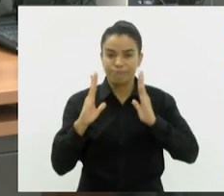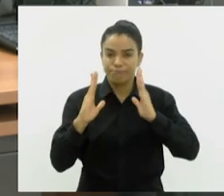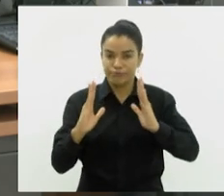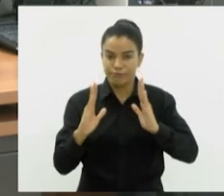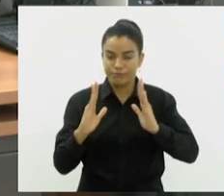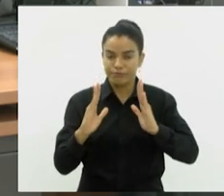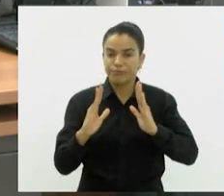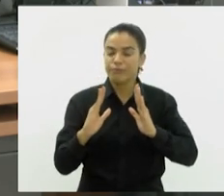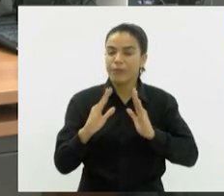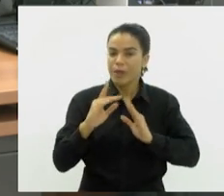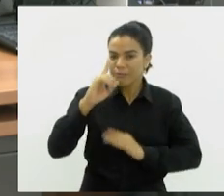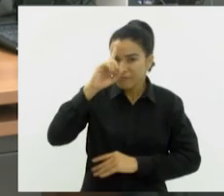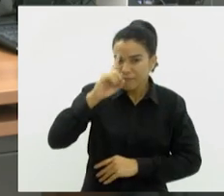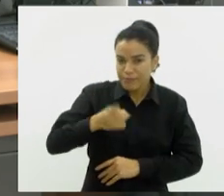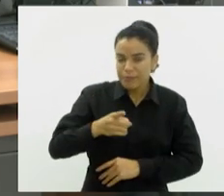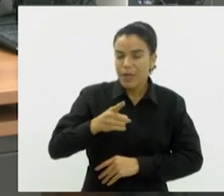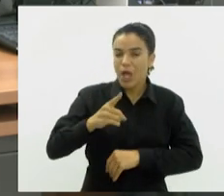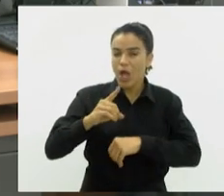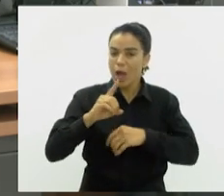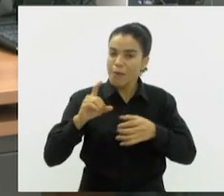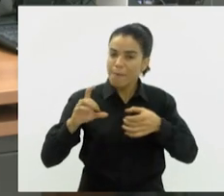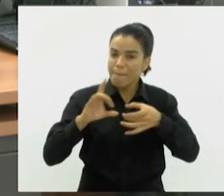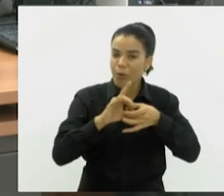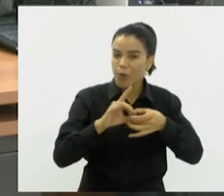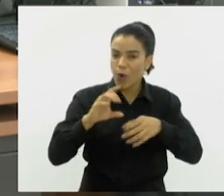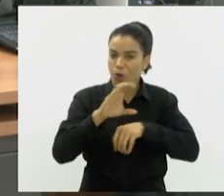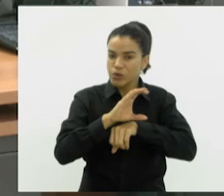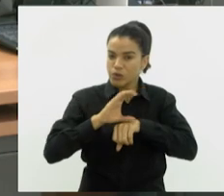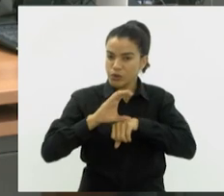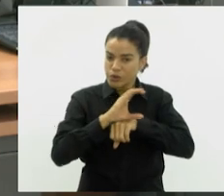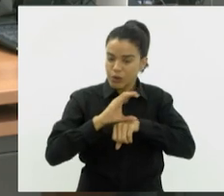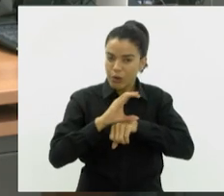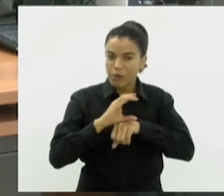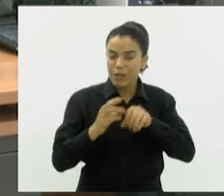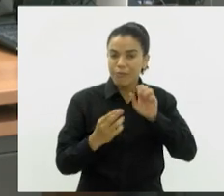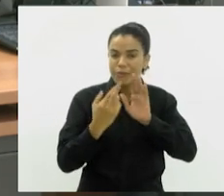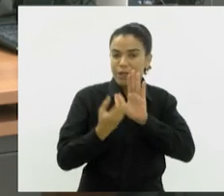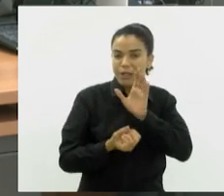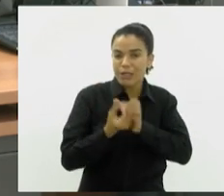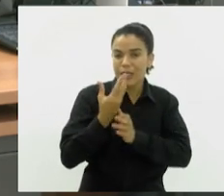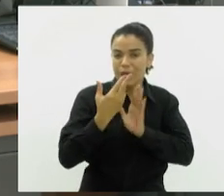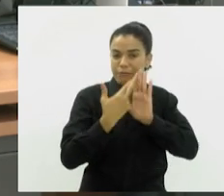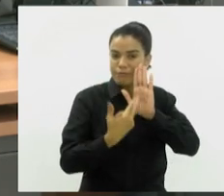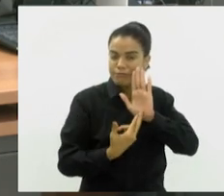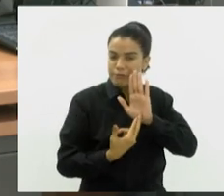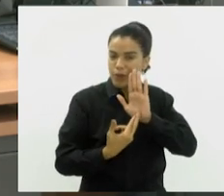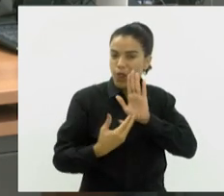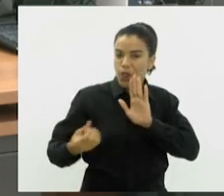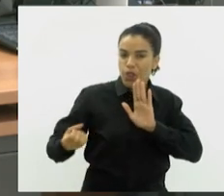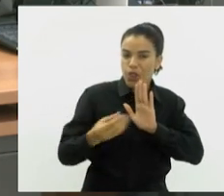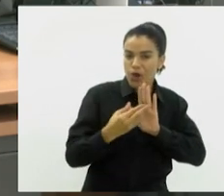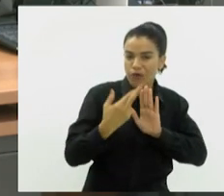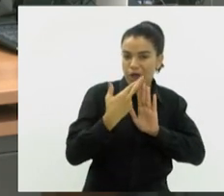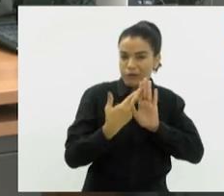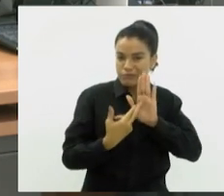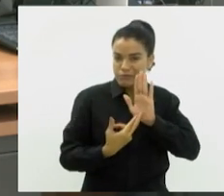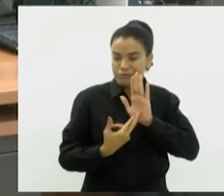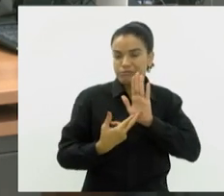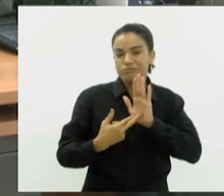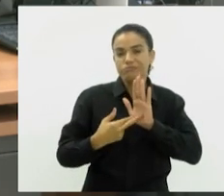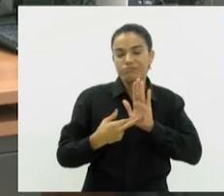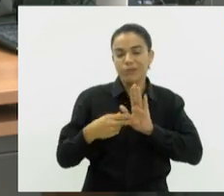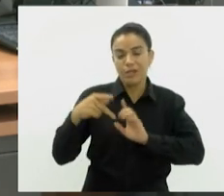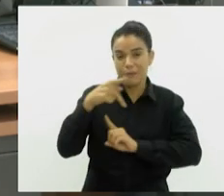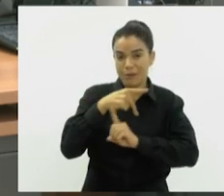leva em conta a emenda constitucional federal que regulamenta o novo regime de de Previdência Social brasileiro o